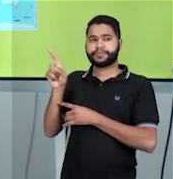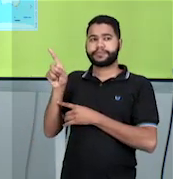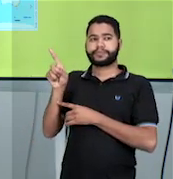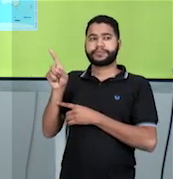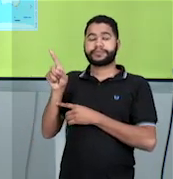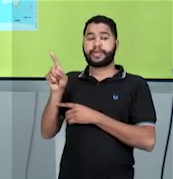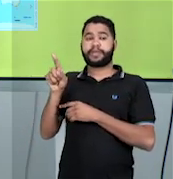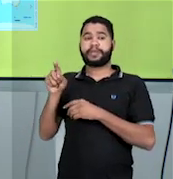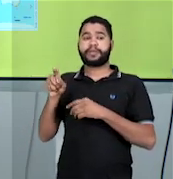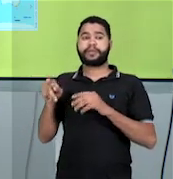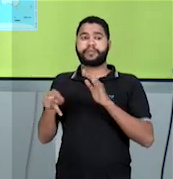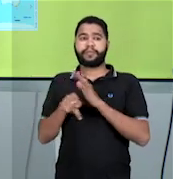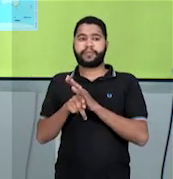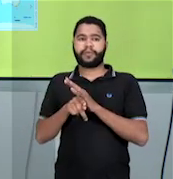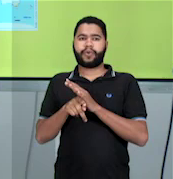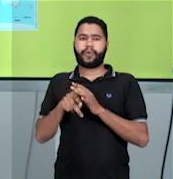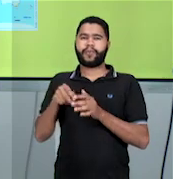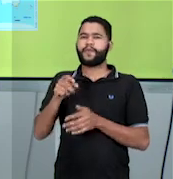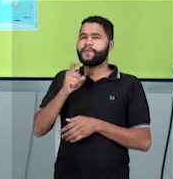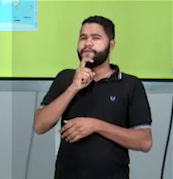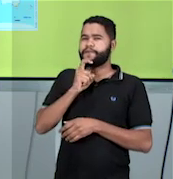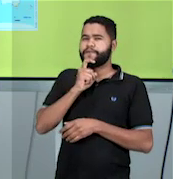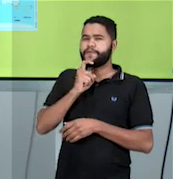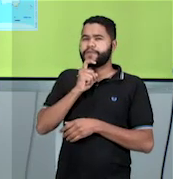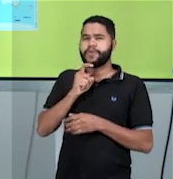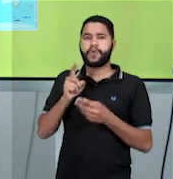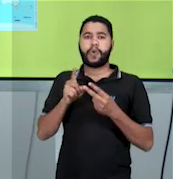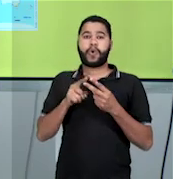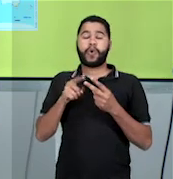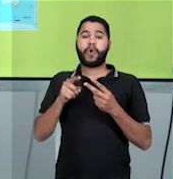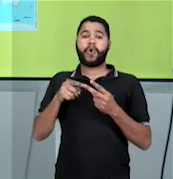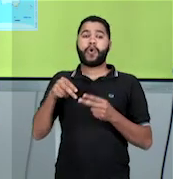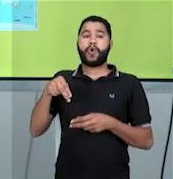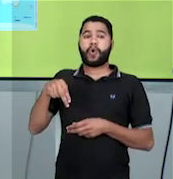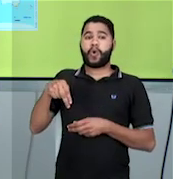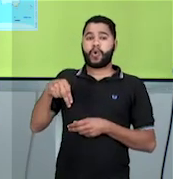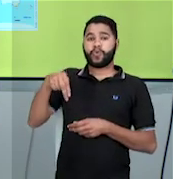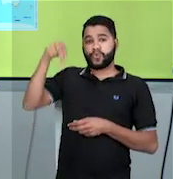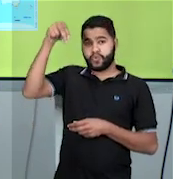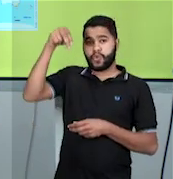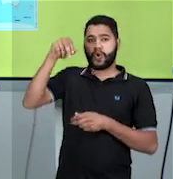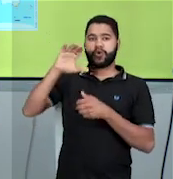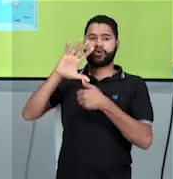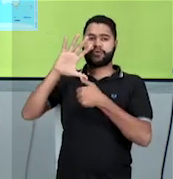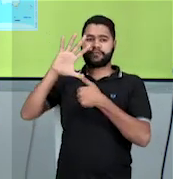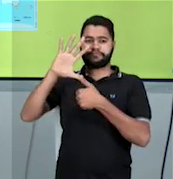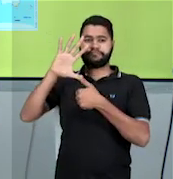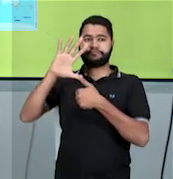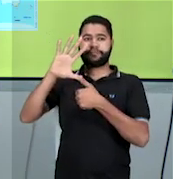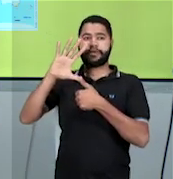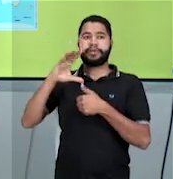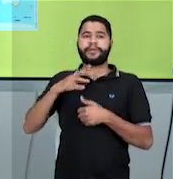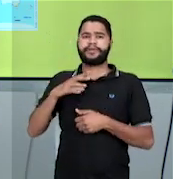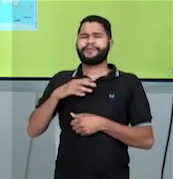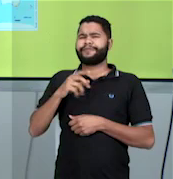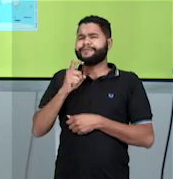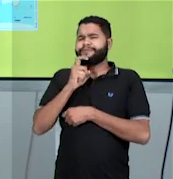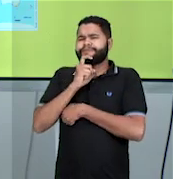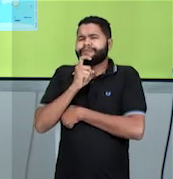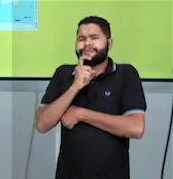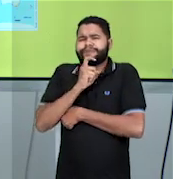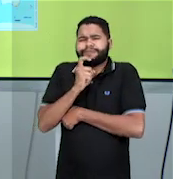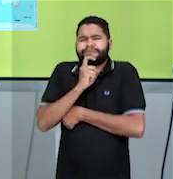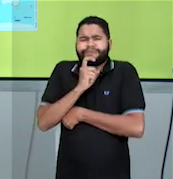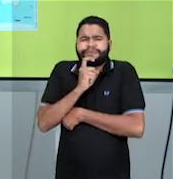por exemplo, né, a região norte da Europa, da América do Norte ali, por exemplo, você tem as regiões muito frias,